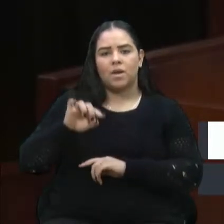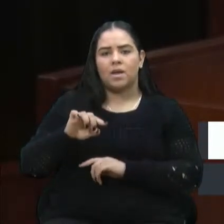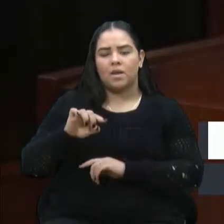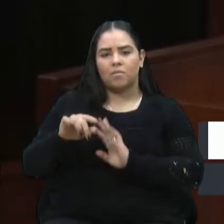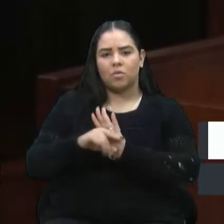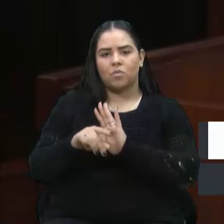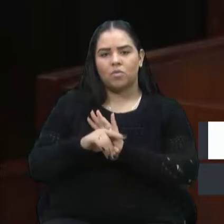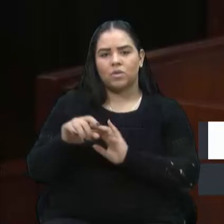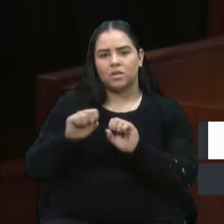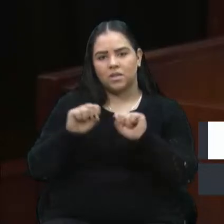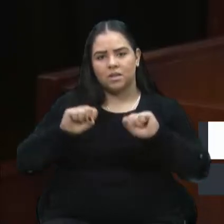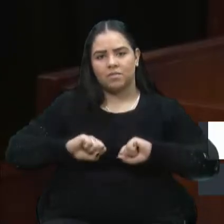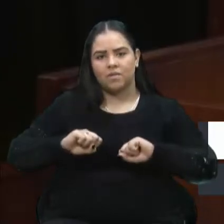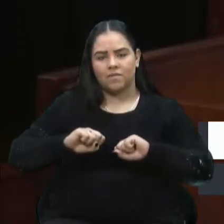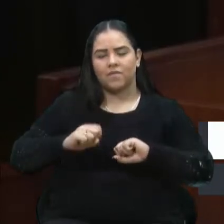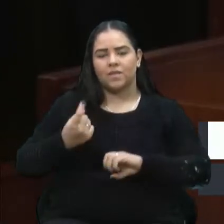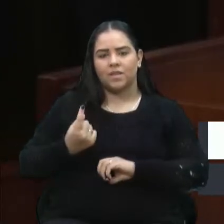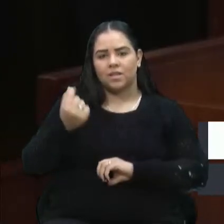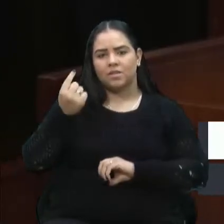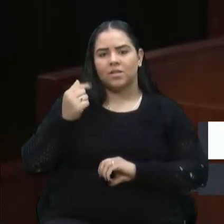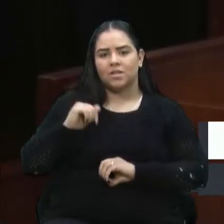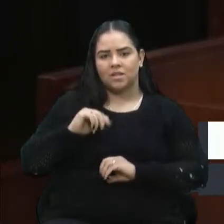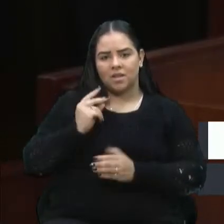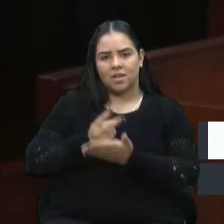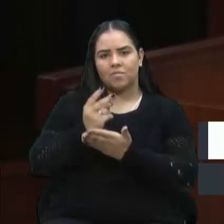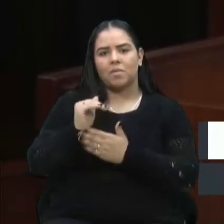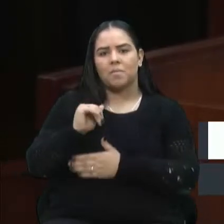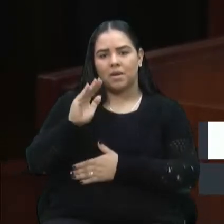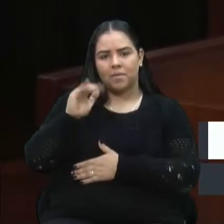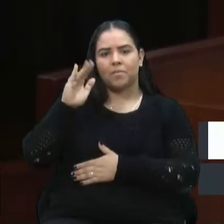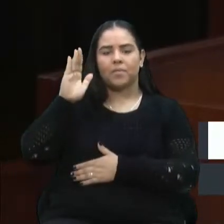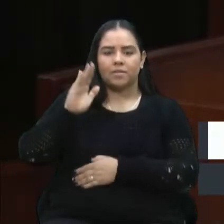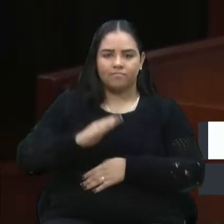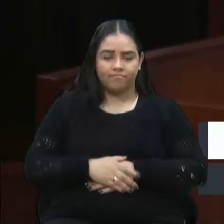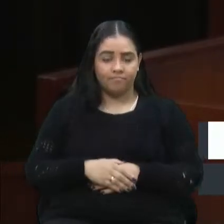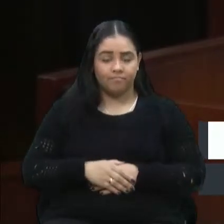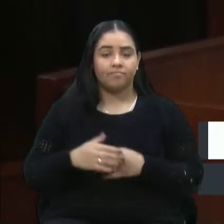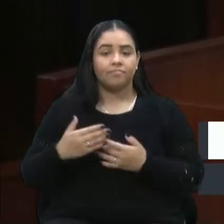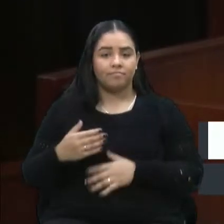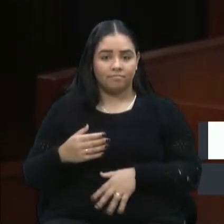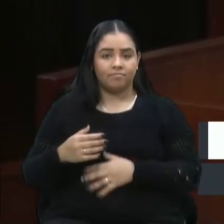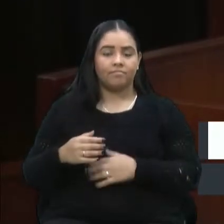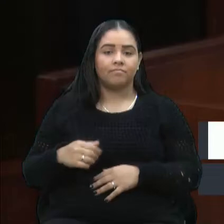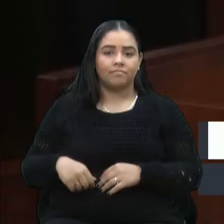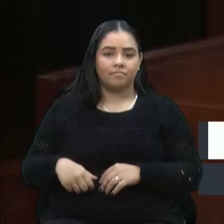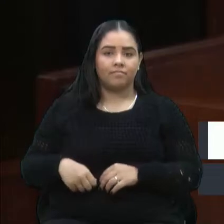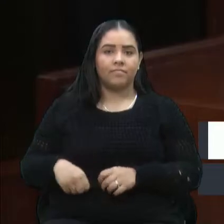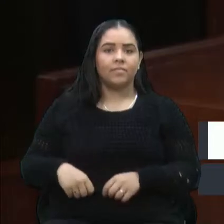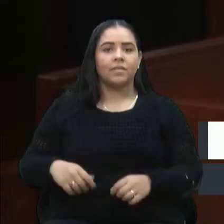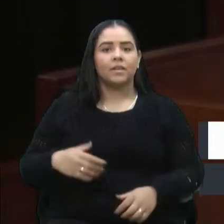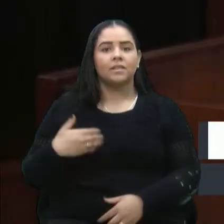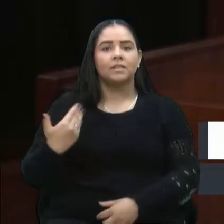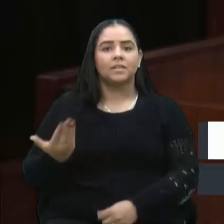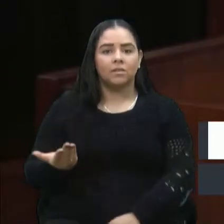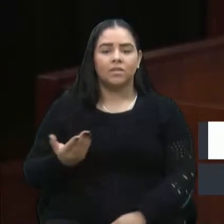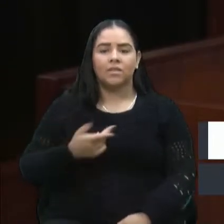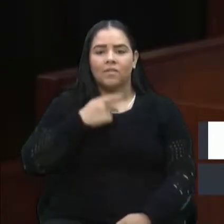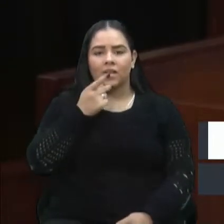sistema financeiro que está cada vez mais ganhando com essa política. Então, essa falácia de